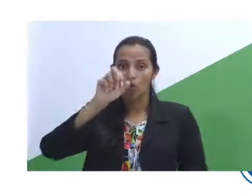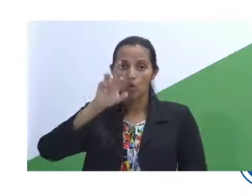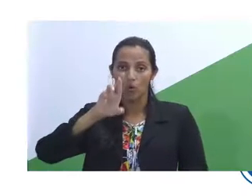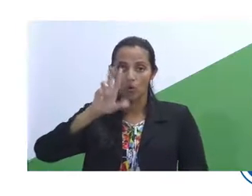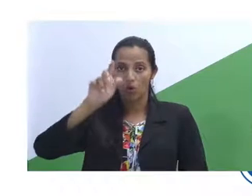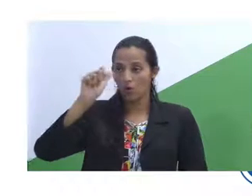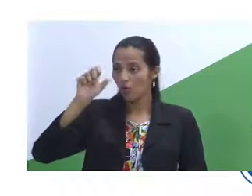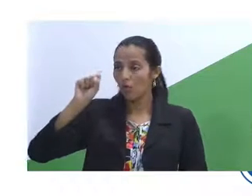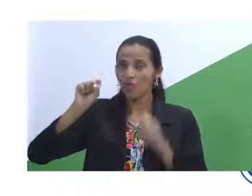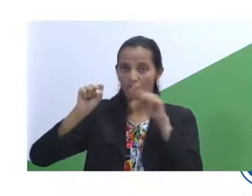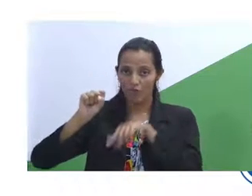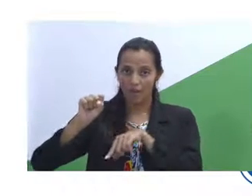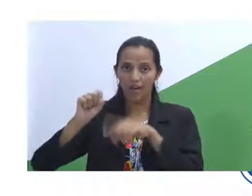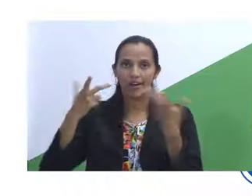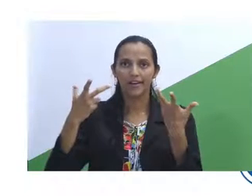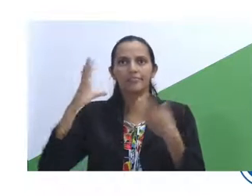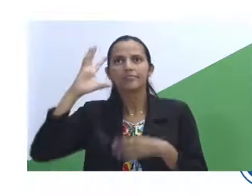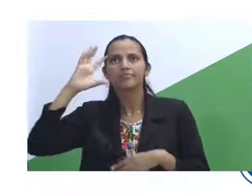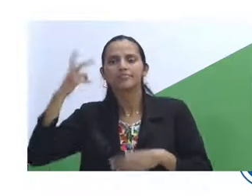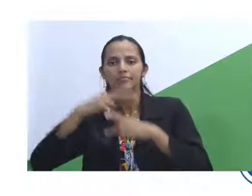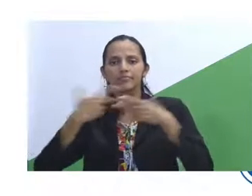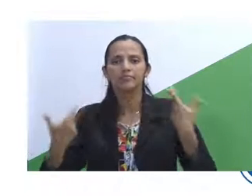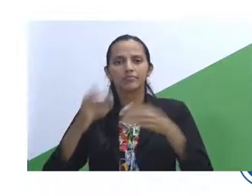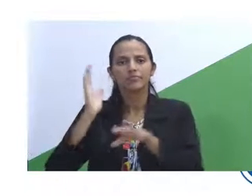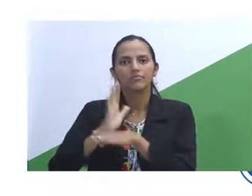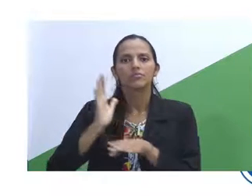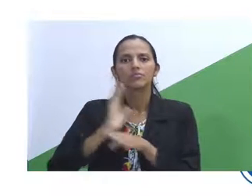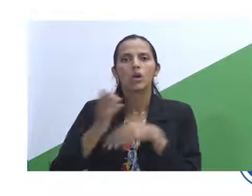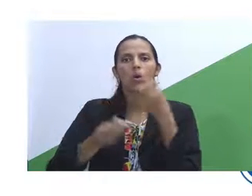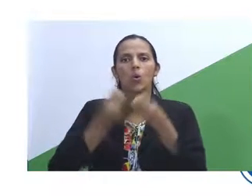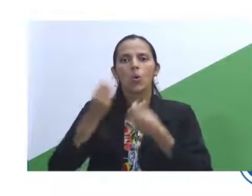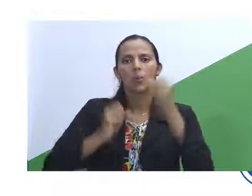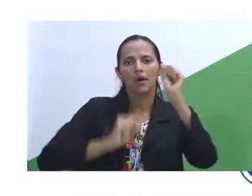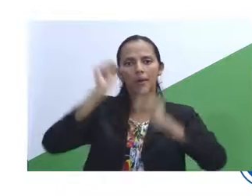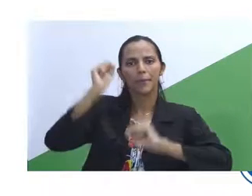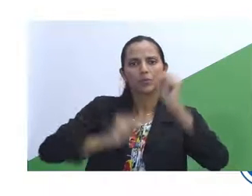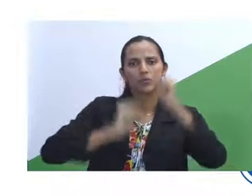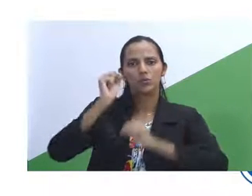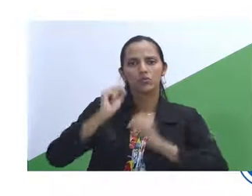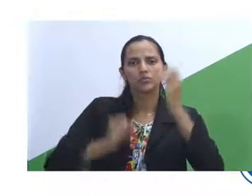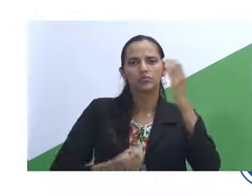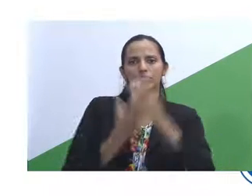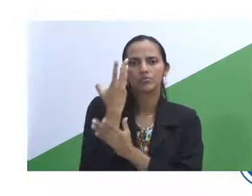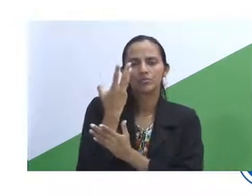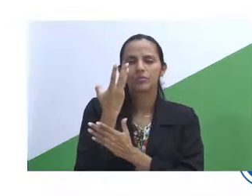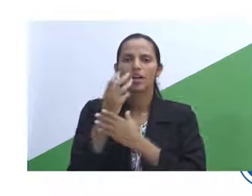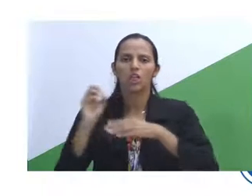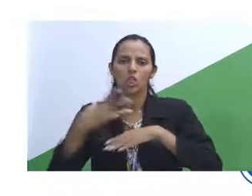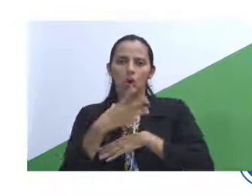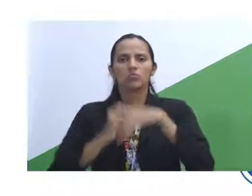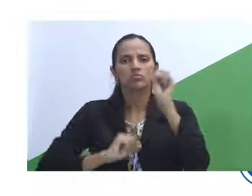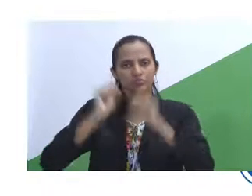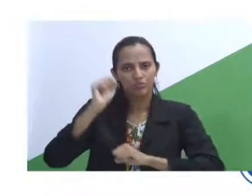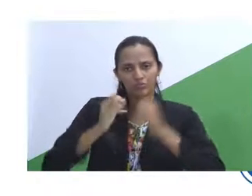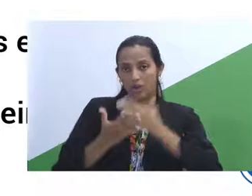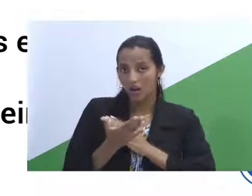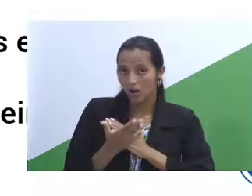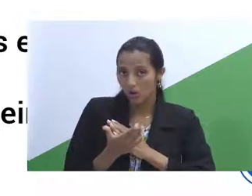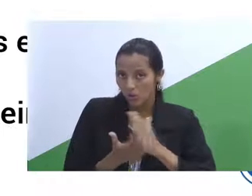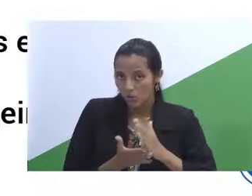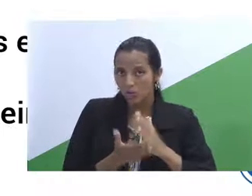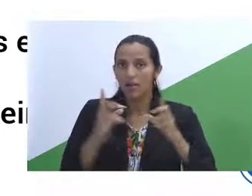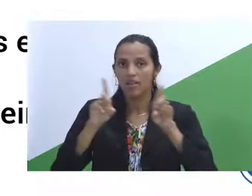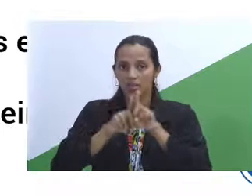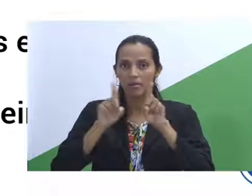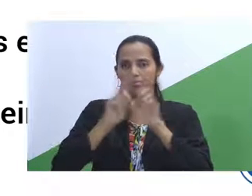medidas decisivas para a gente, realmente, então, começar essa industrialização como, né? Primeiro ponto aí, pode passar. Vai começar, então, aí a